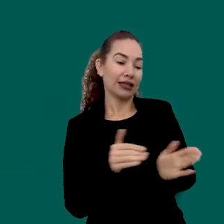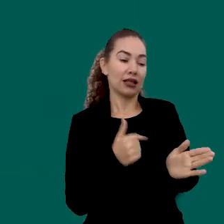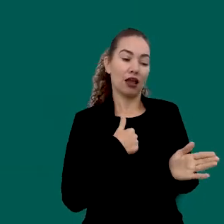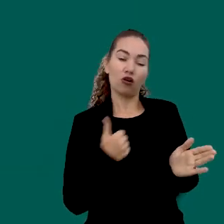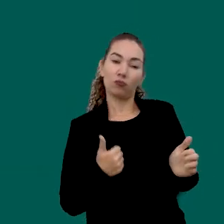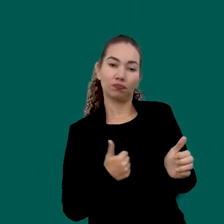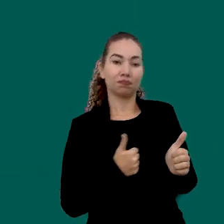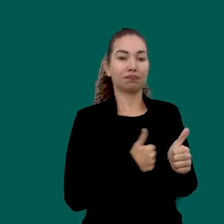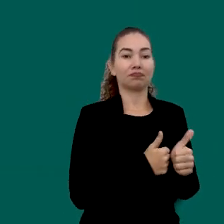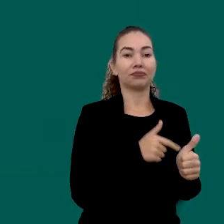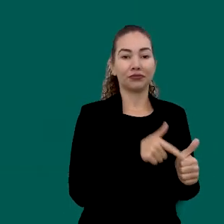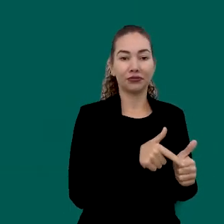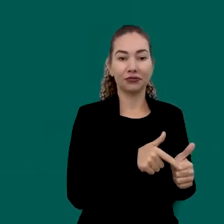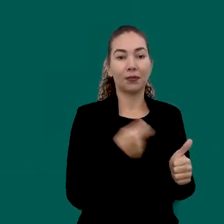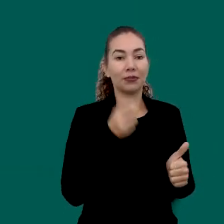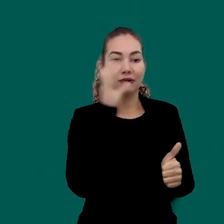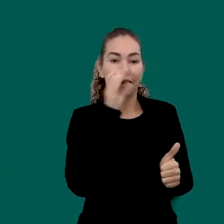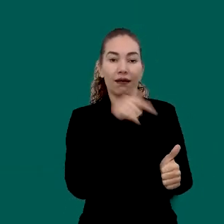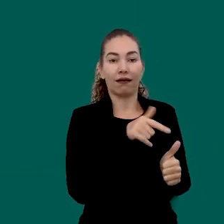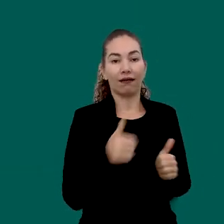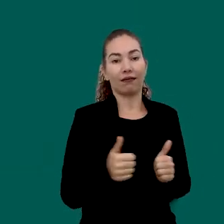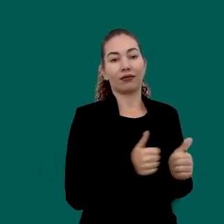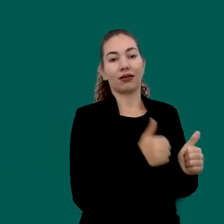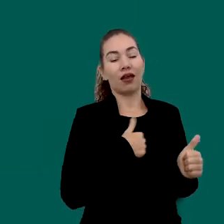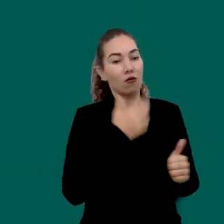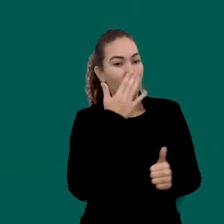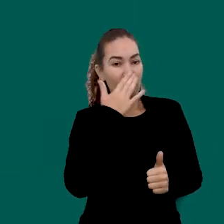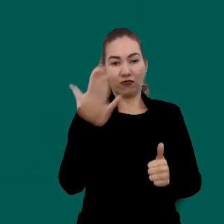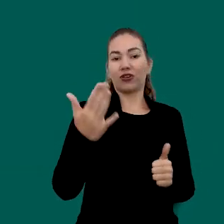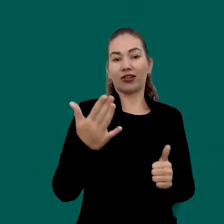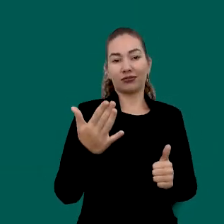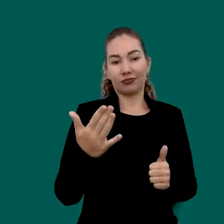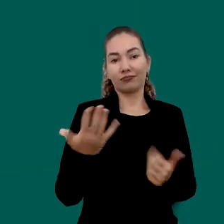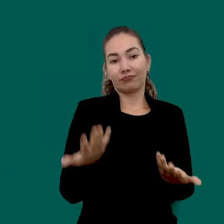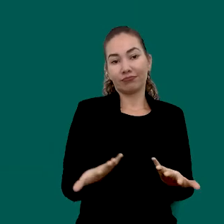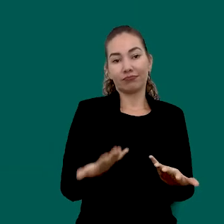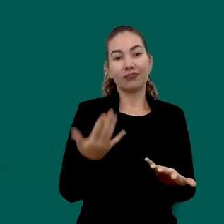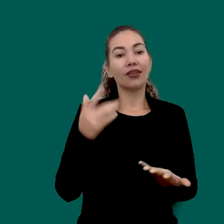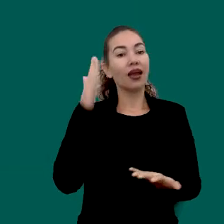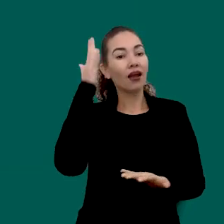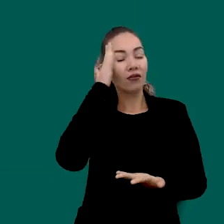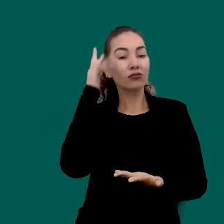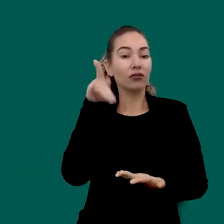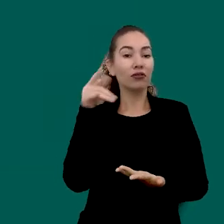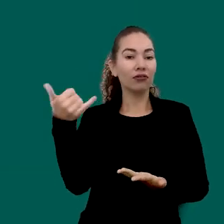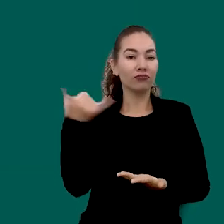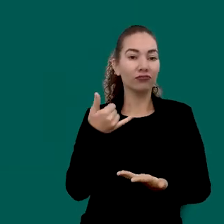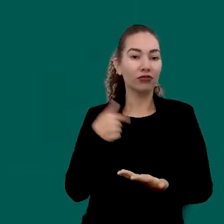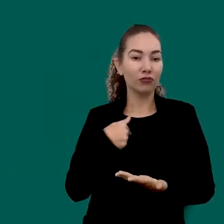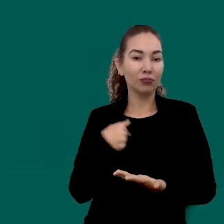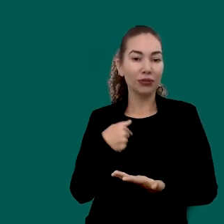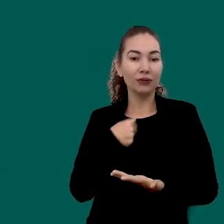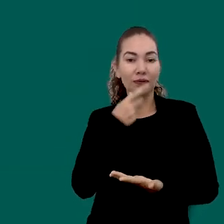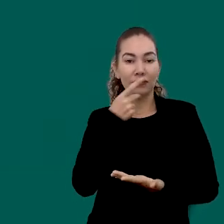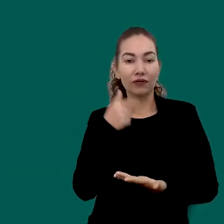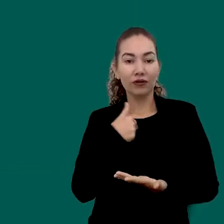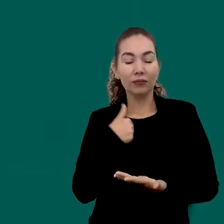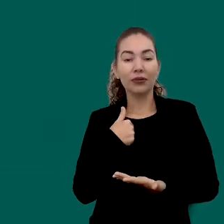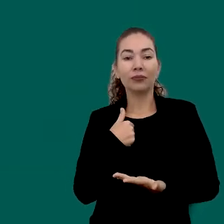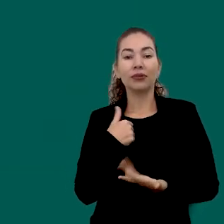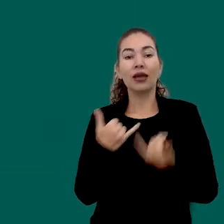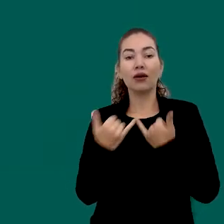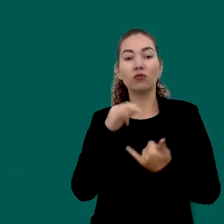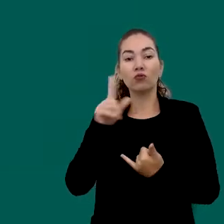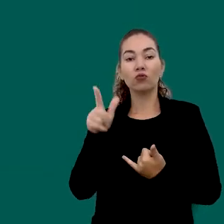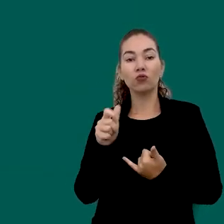caminho o caminho está indo por aqui, eu tenho que seguir esse caminho, eu tenho que agilizar isso, eu tenho que sair na frente. Né? Eu tenho certeza que, pelo que ele me